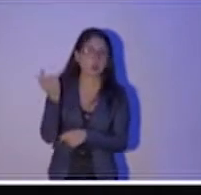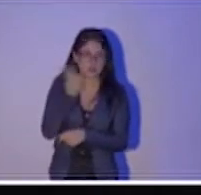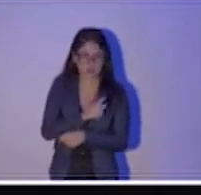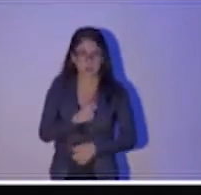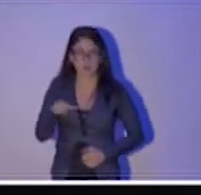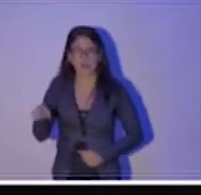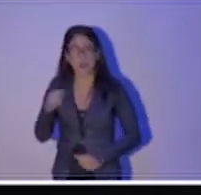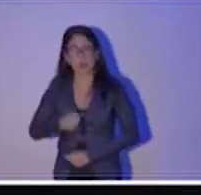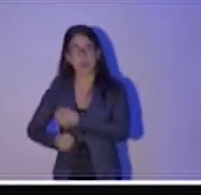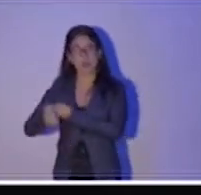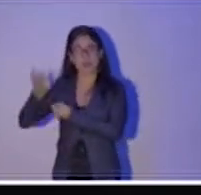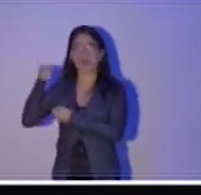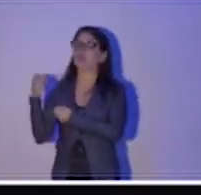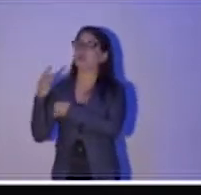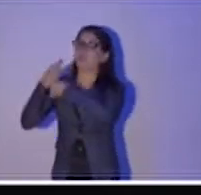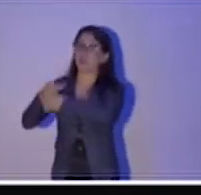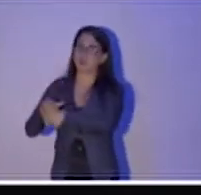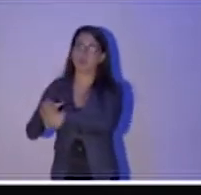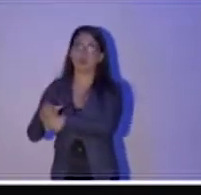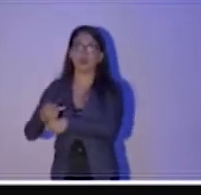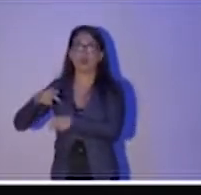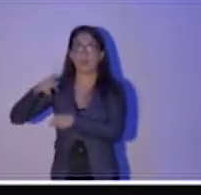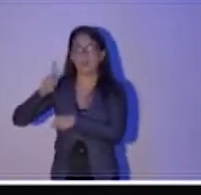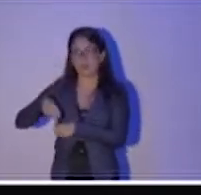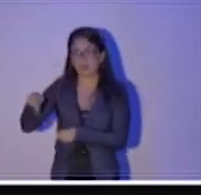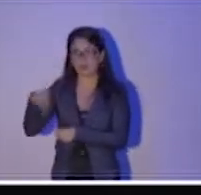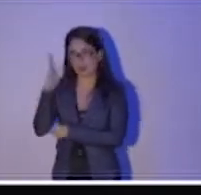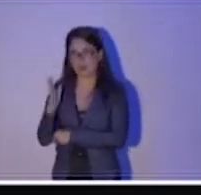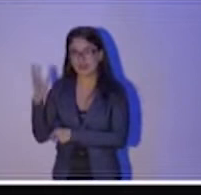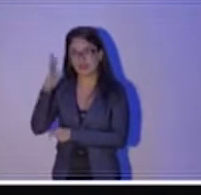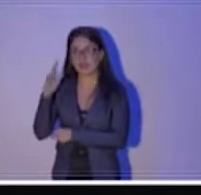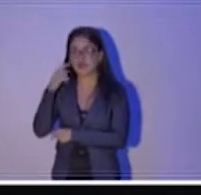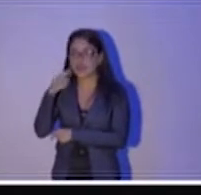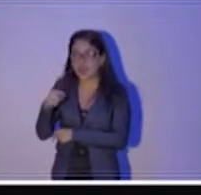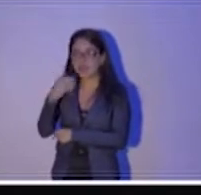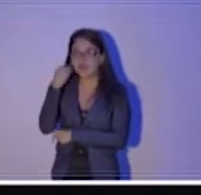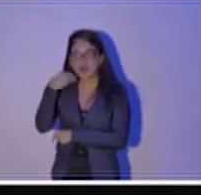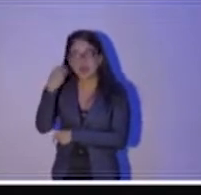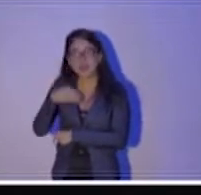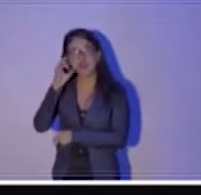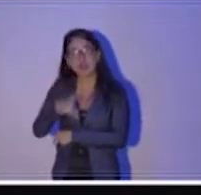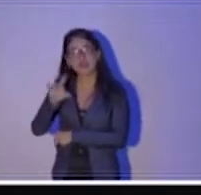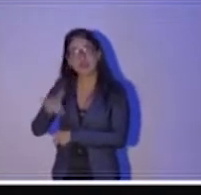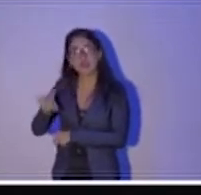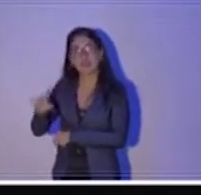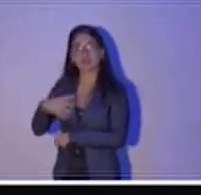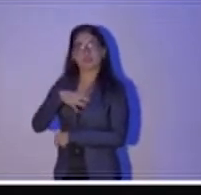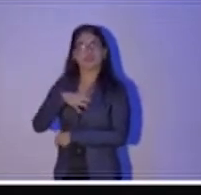Professores do Brasil, ouvir a experiência de todos aqueles professores me fazia me sentir muito